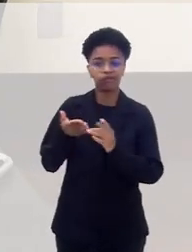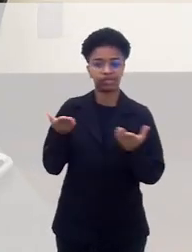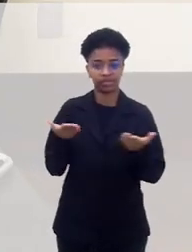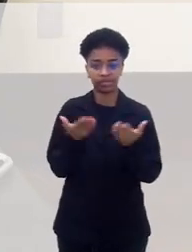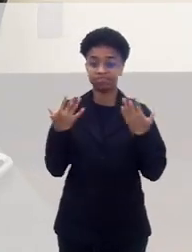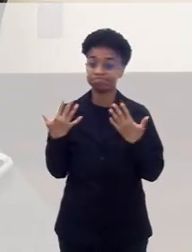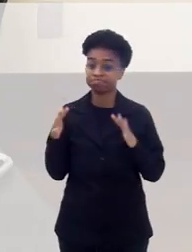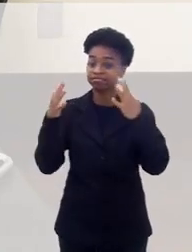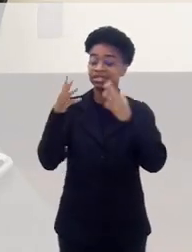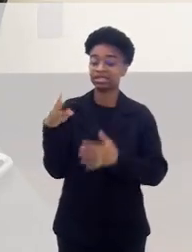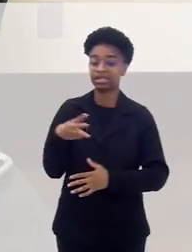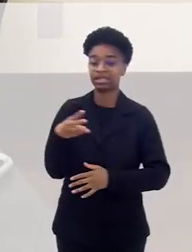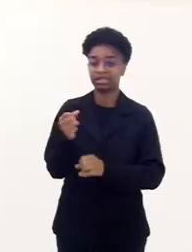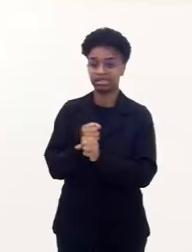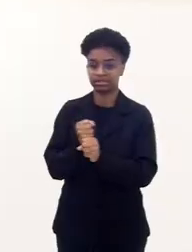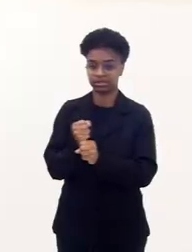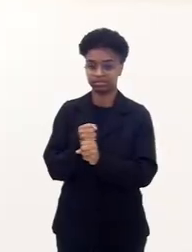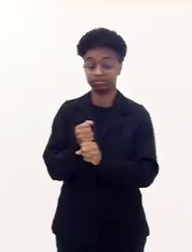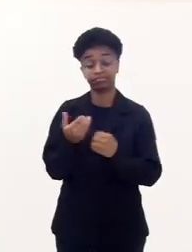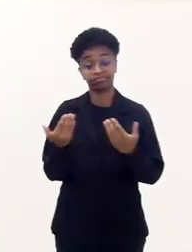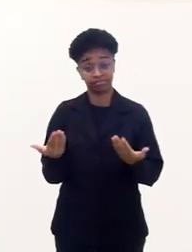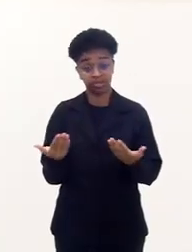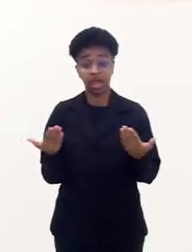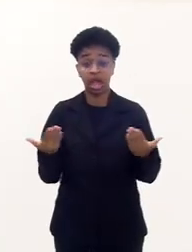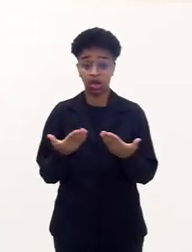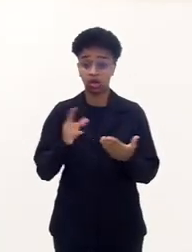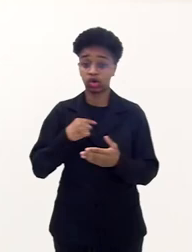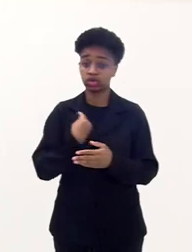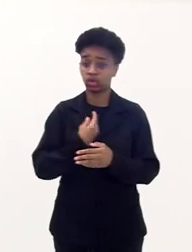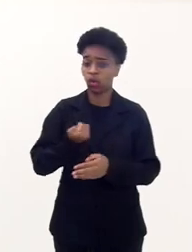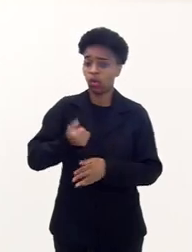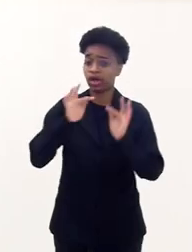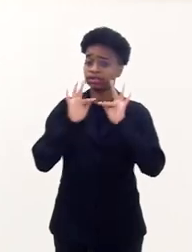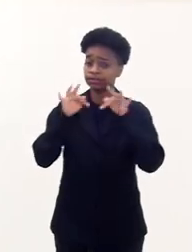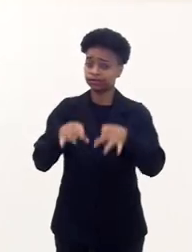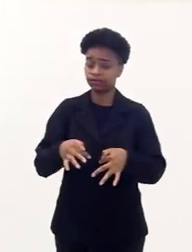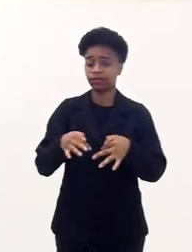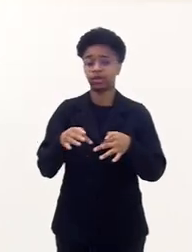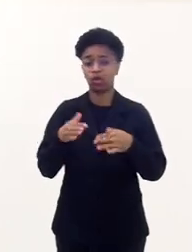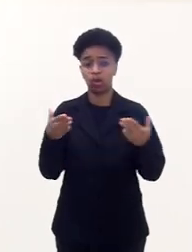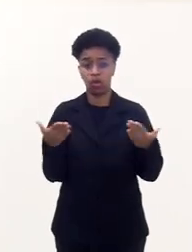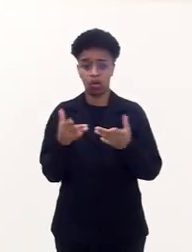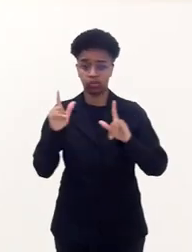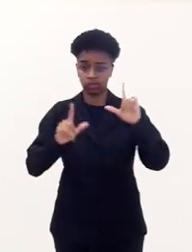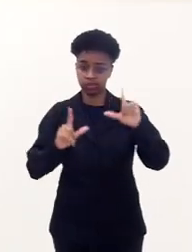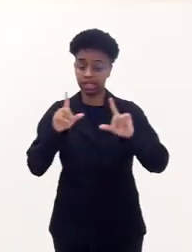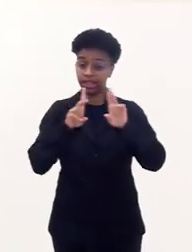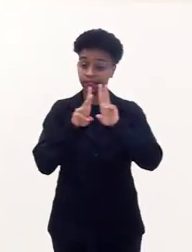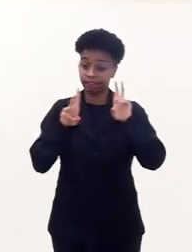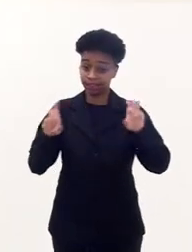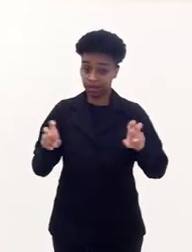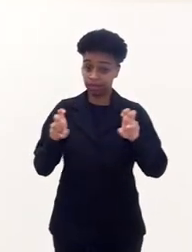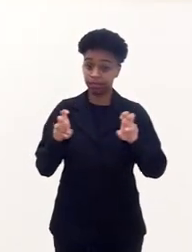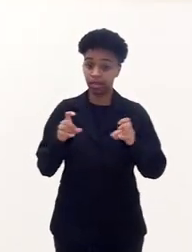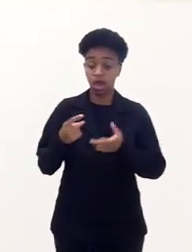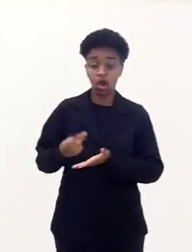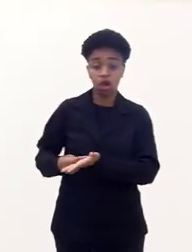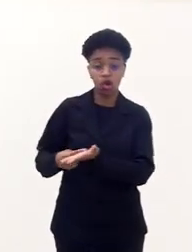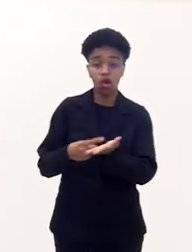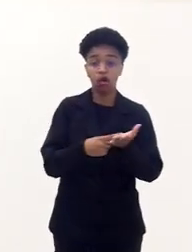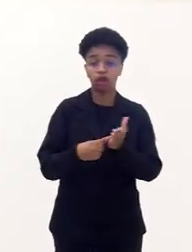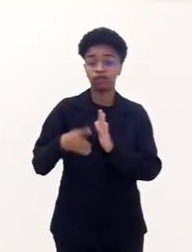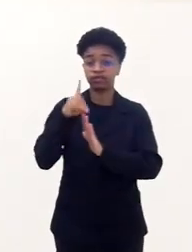de celebração dos 33 anos e aí nós estamos terminando o nosso programa de hoje com o tema sobre a